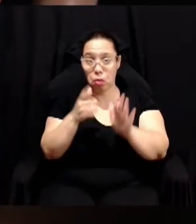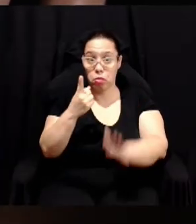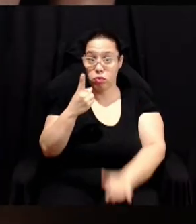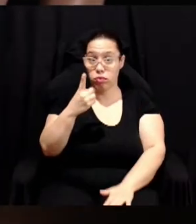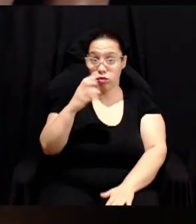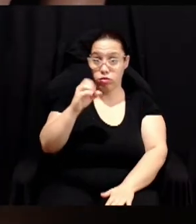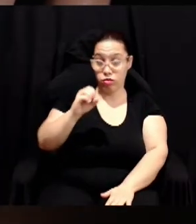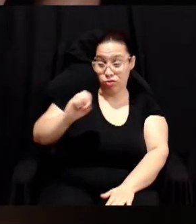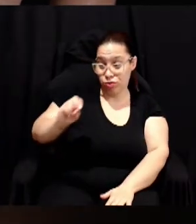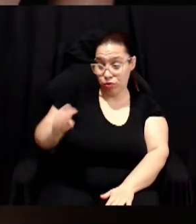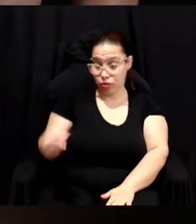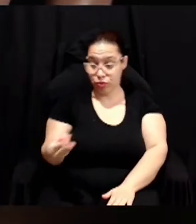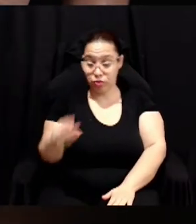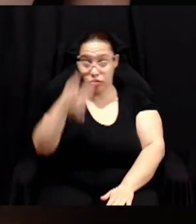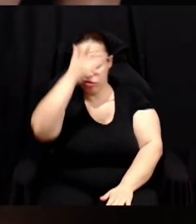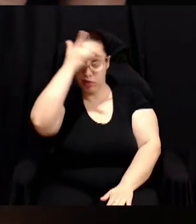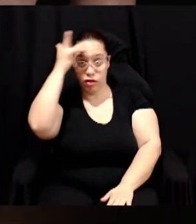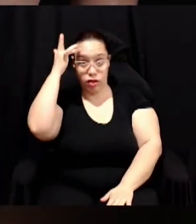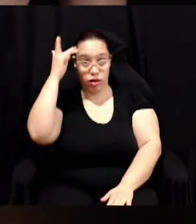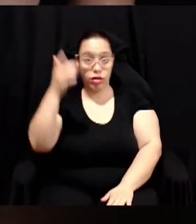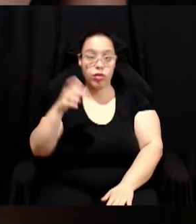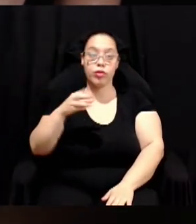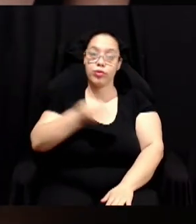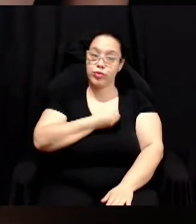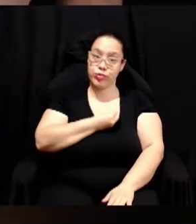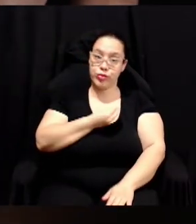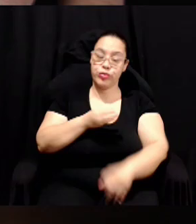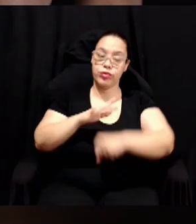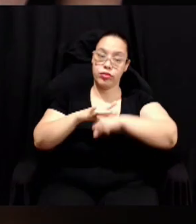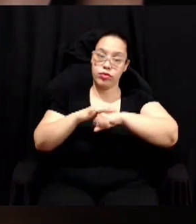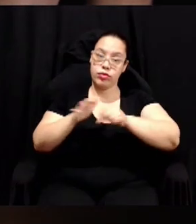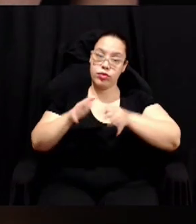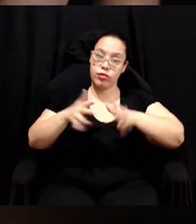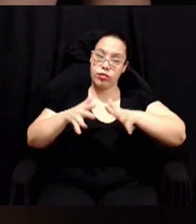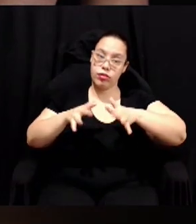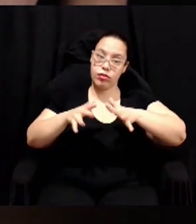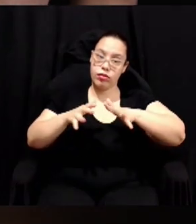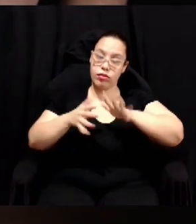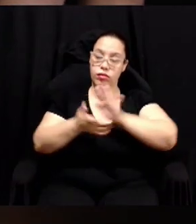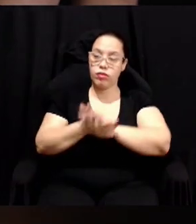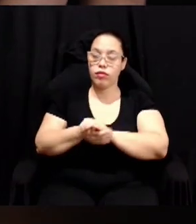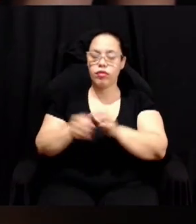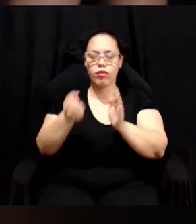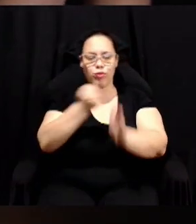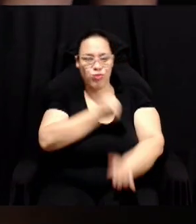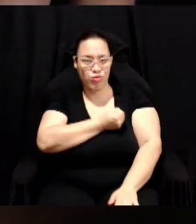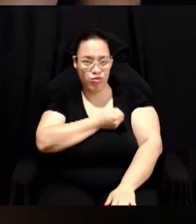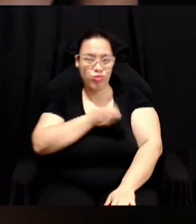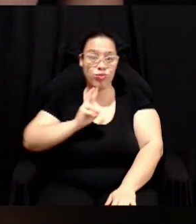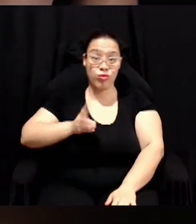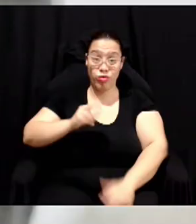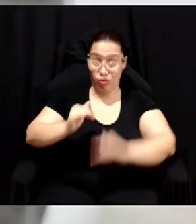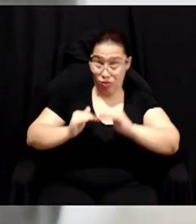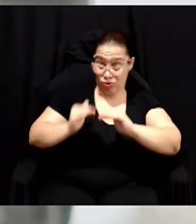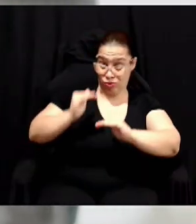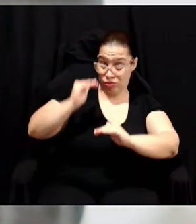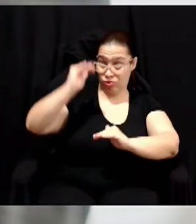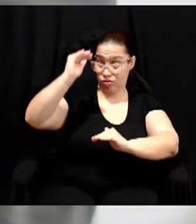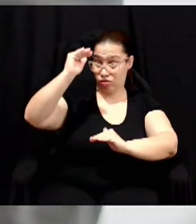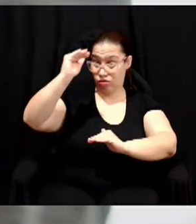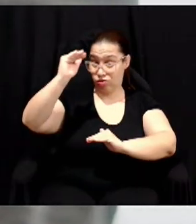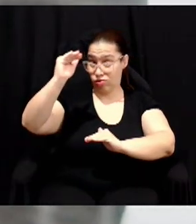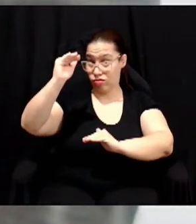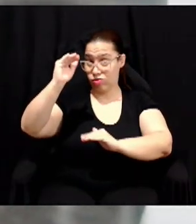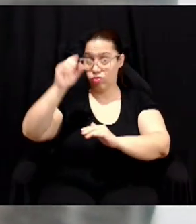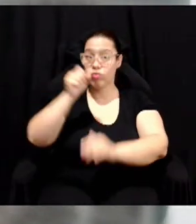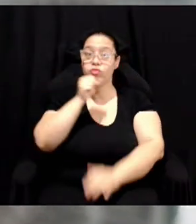de pessoas vivem com a doença de Parkinson. E esse número continua crescendo devido ao